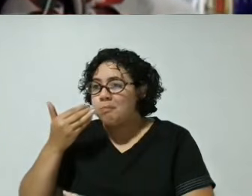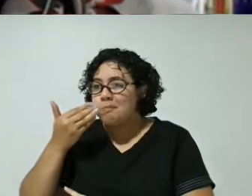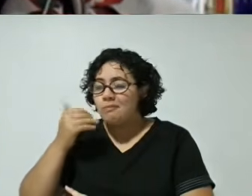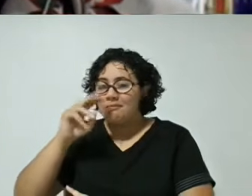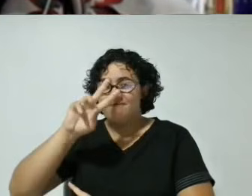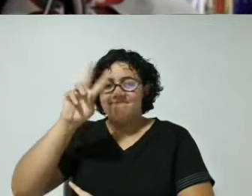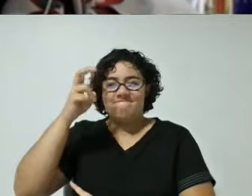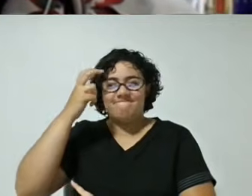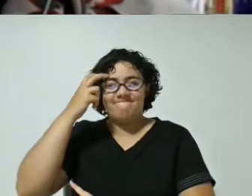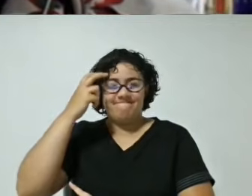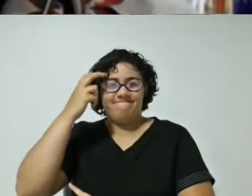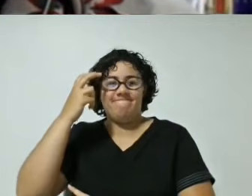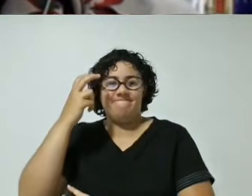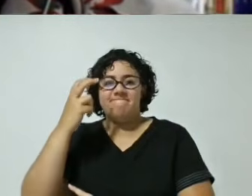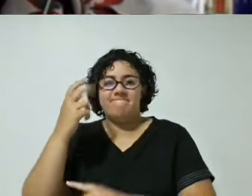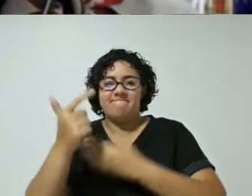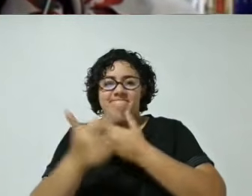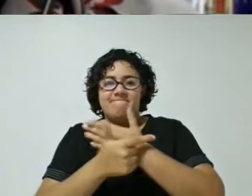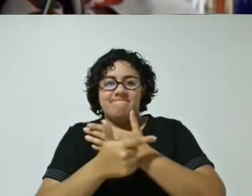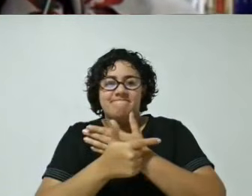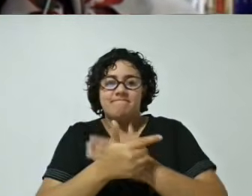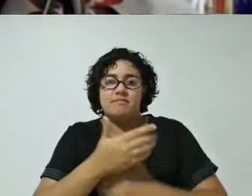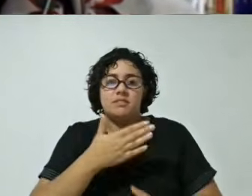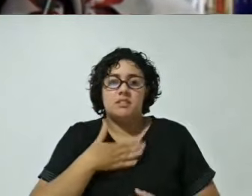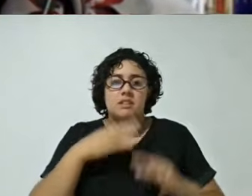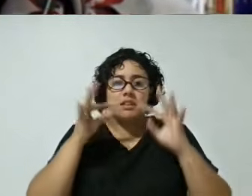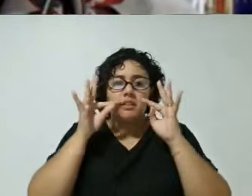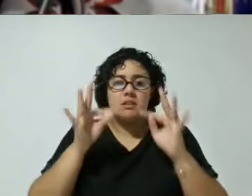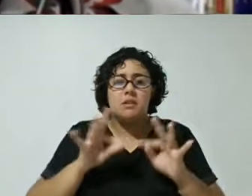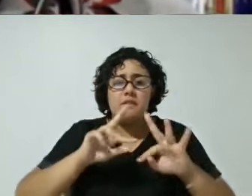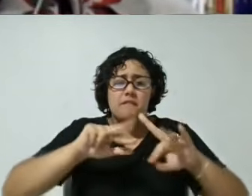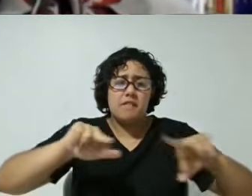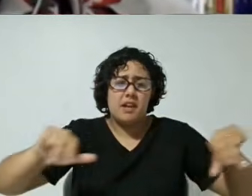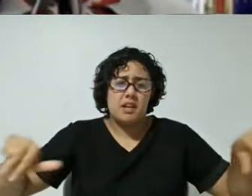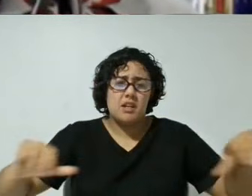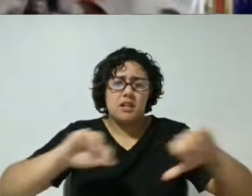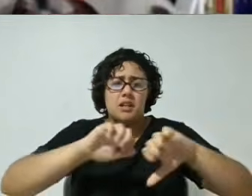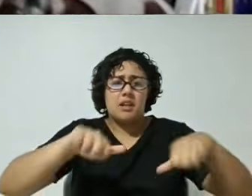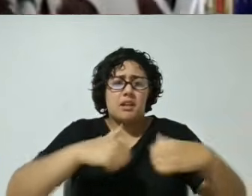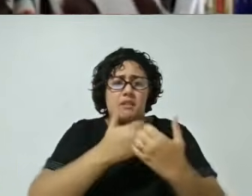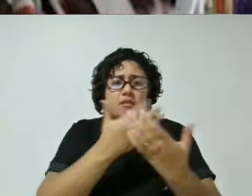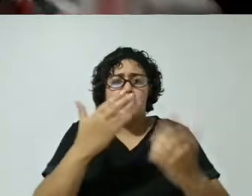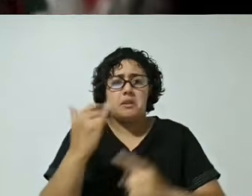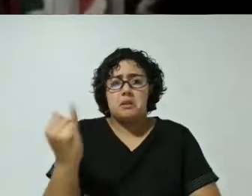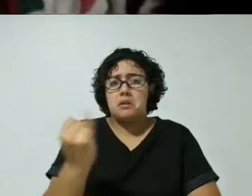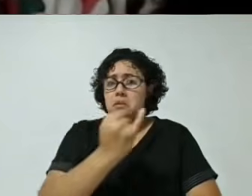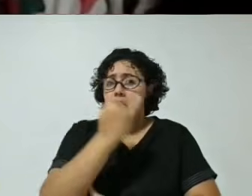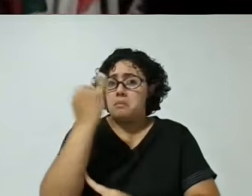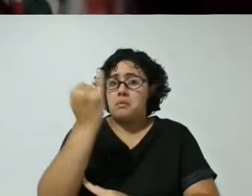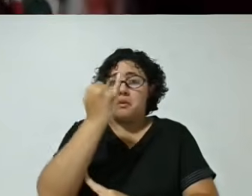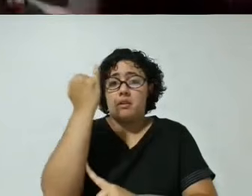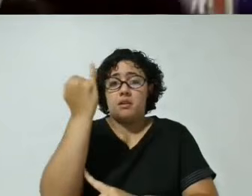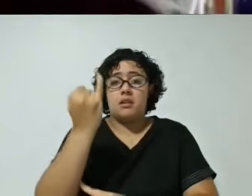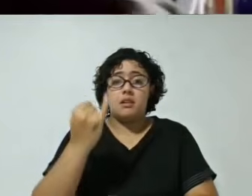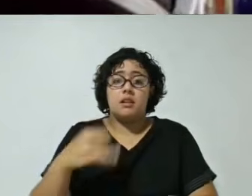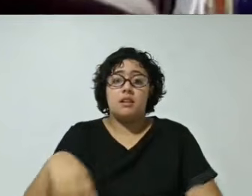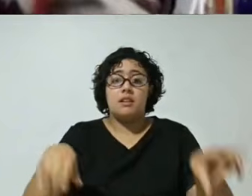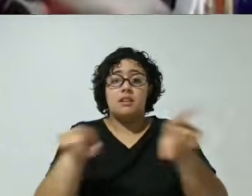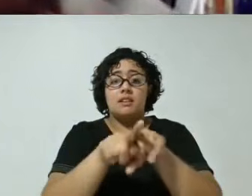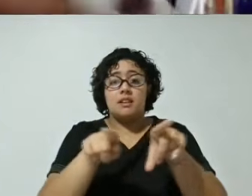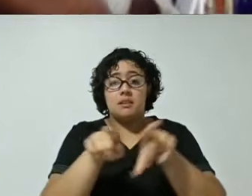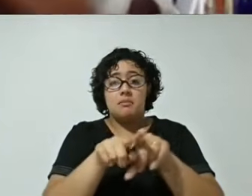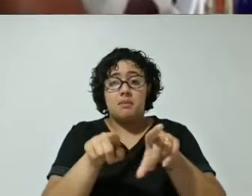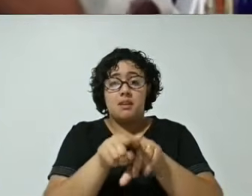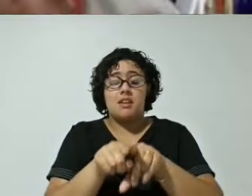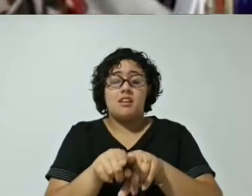porque testemunhei, né, vários eventos de grande importância, né, e também